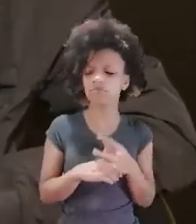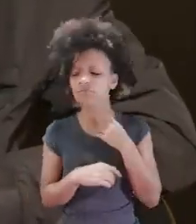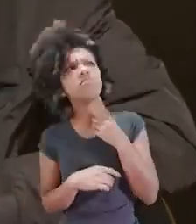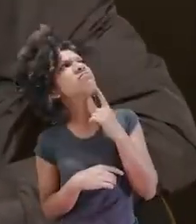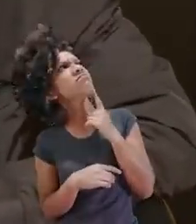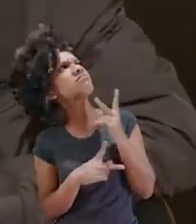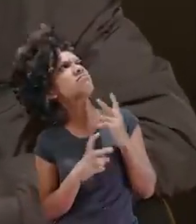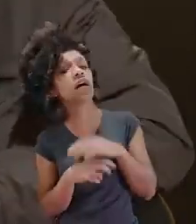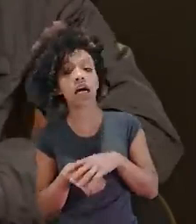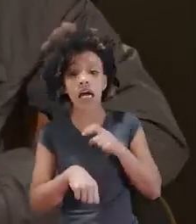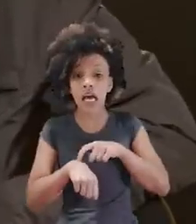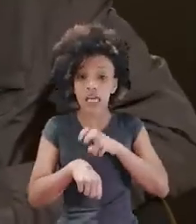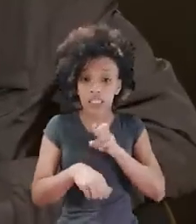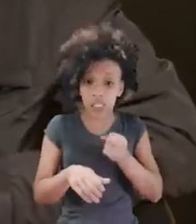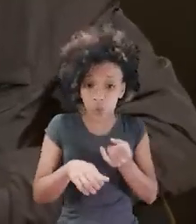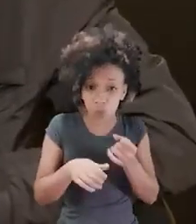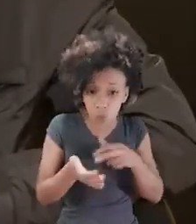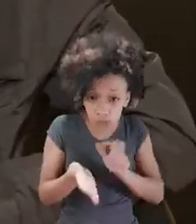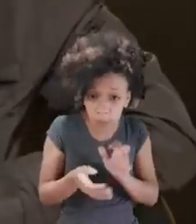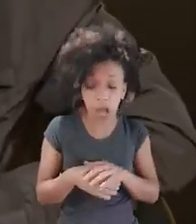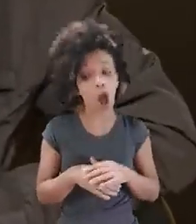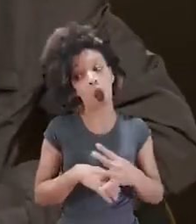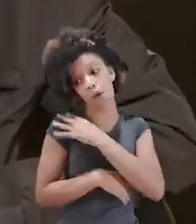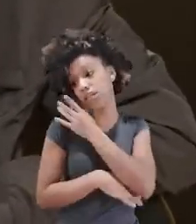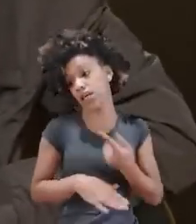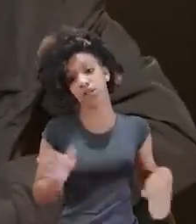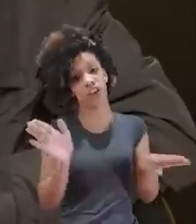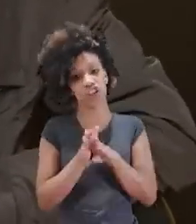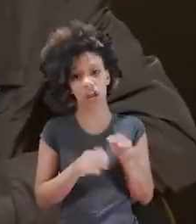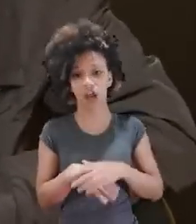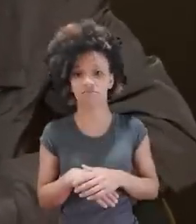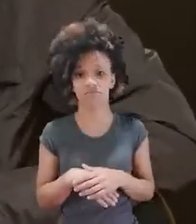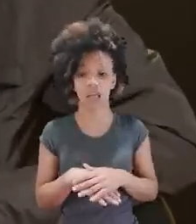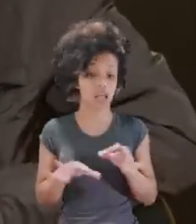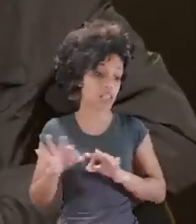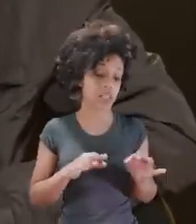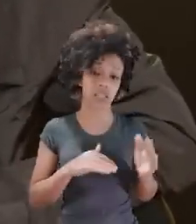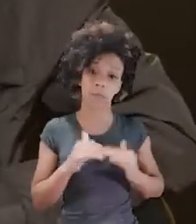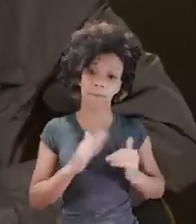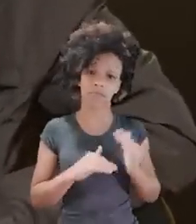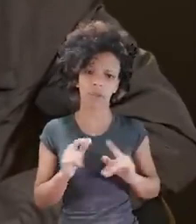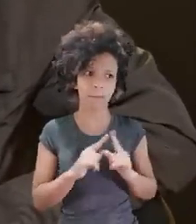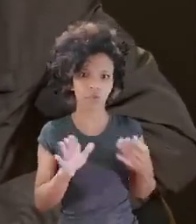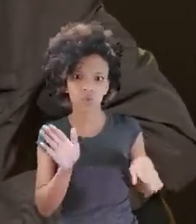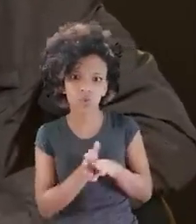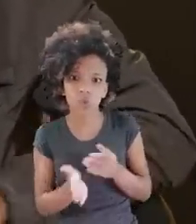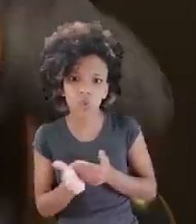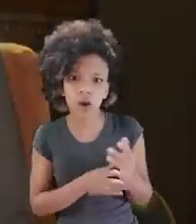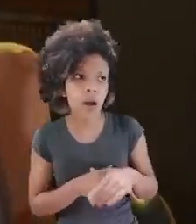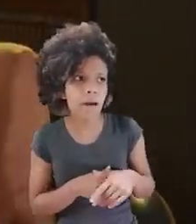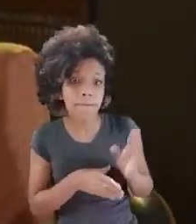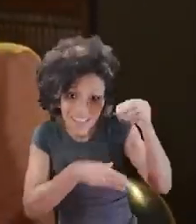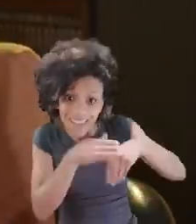e beleza 5 horas da manhã os policiais que tá alguma forma falar o exército vai entrar em sabendo exército que se preparam para entrar mano com